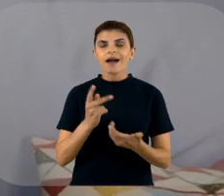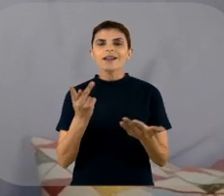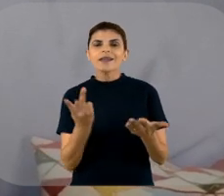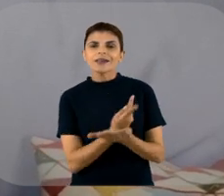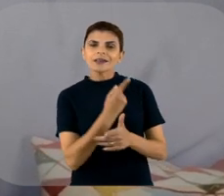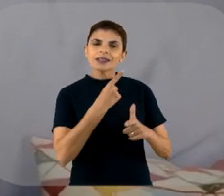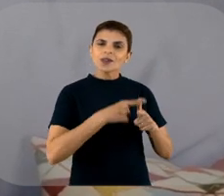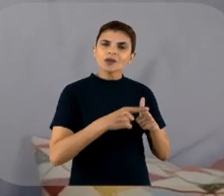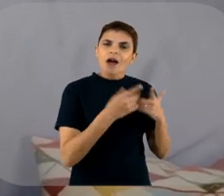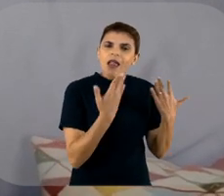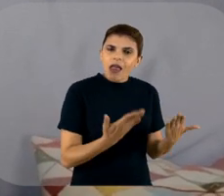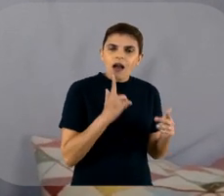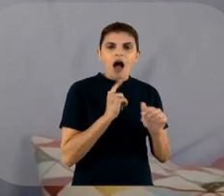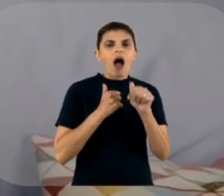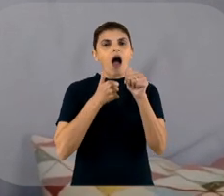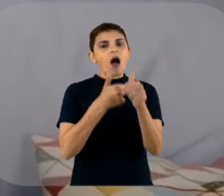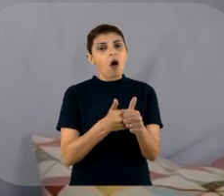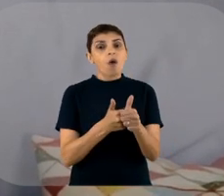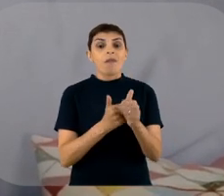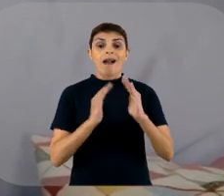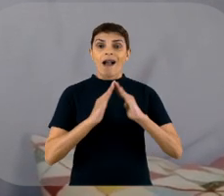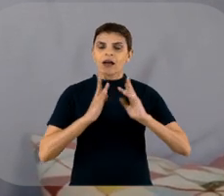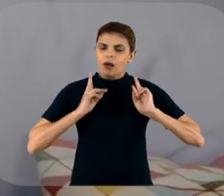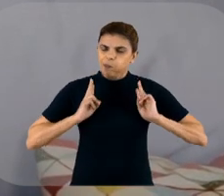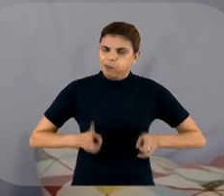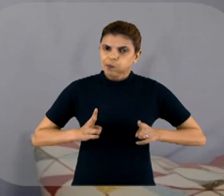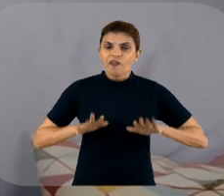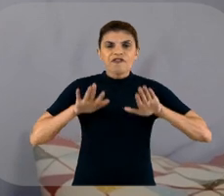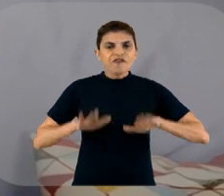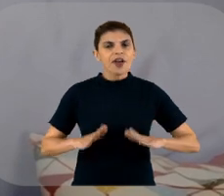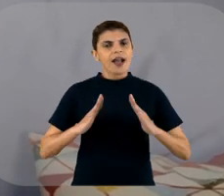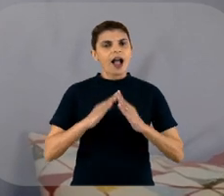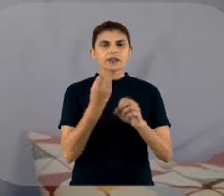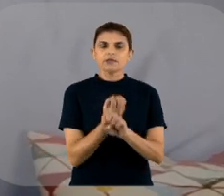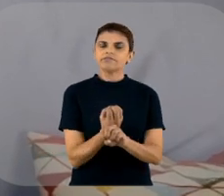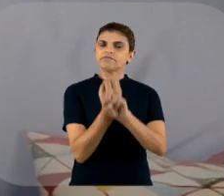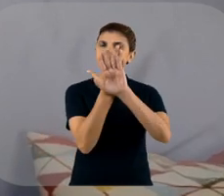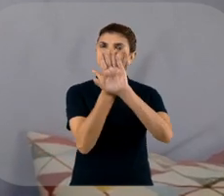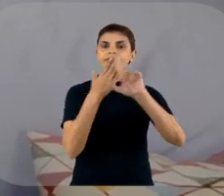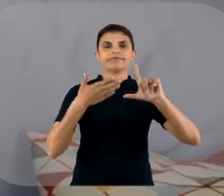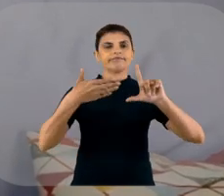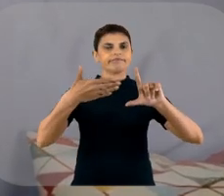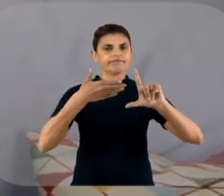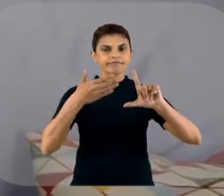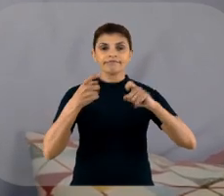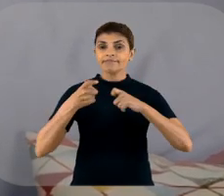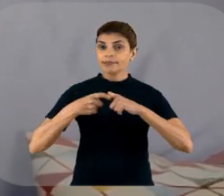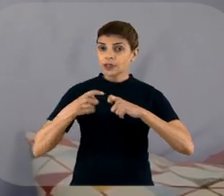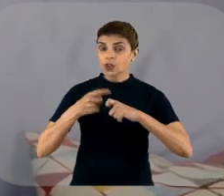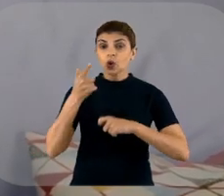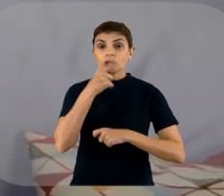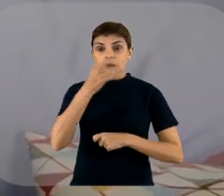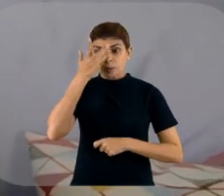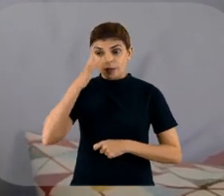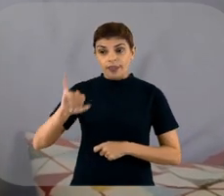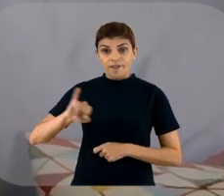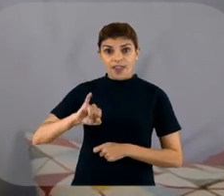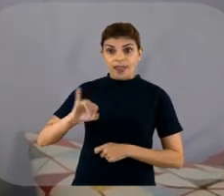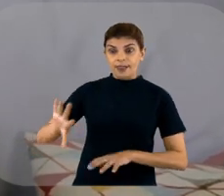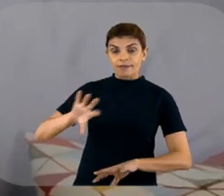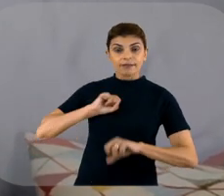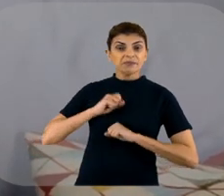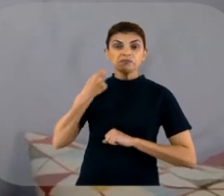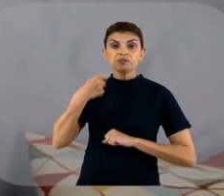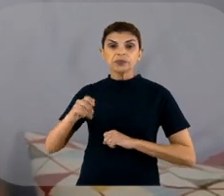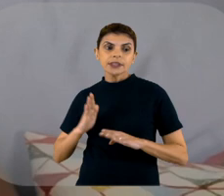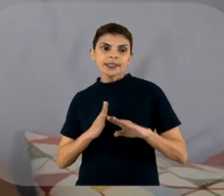casos leves, eles vão poder ser acompanhados sem sair de casa. Isso tem uma contribuição muito importante, porque você evita que pessoas infectadas